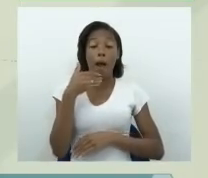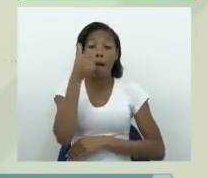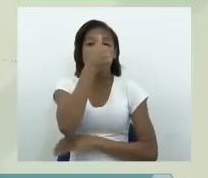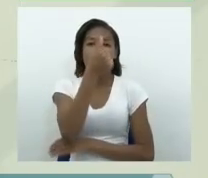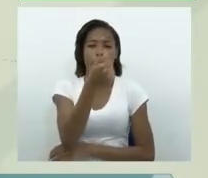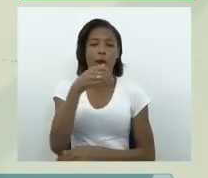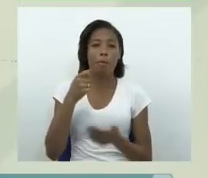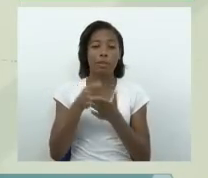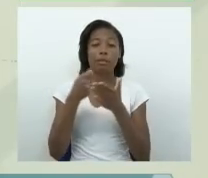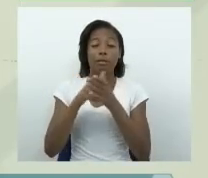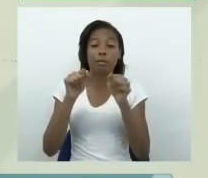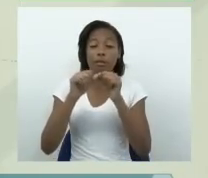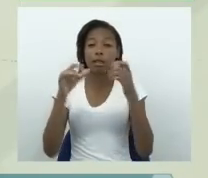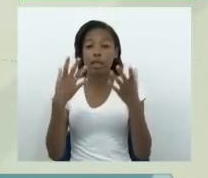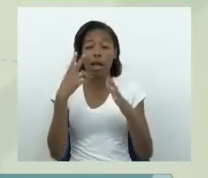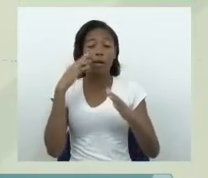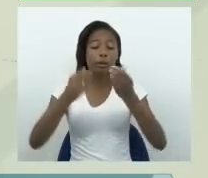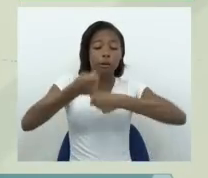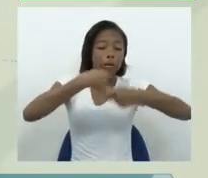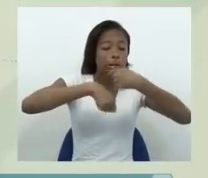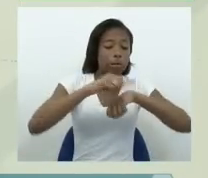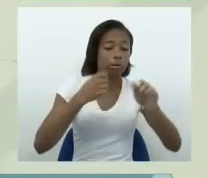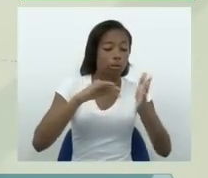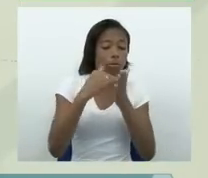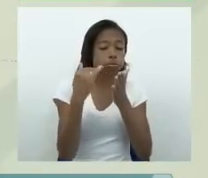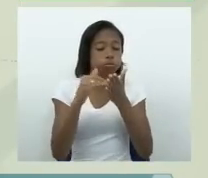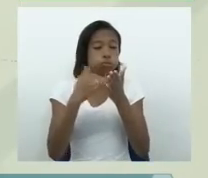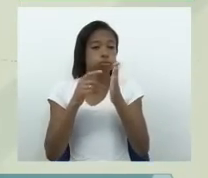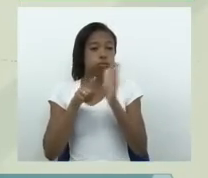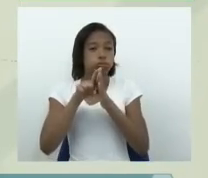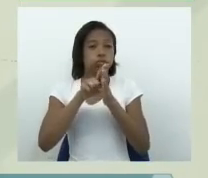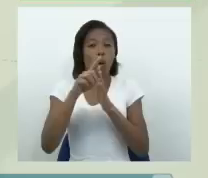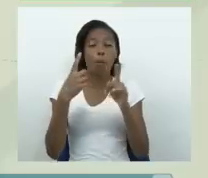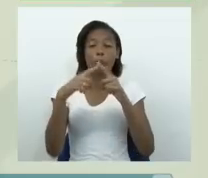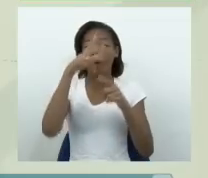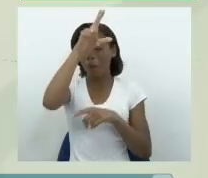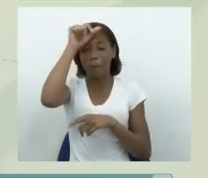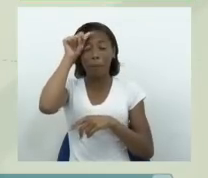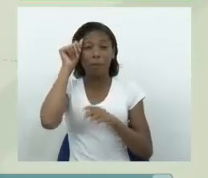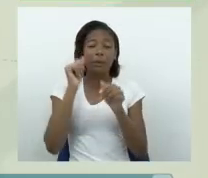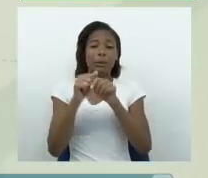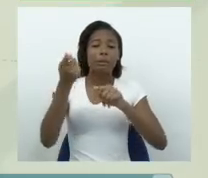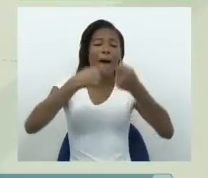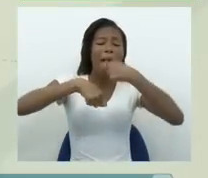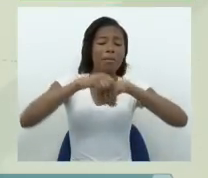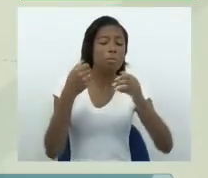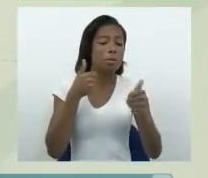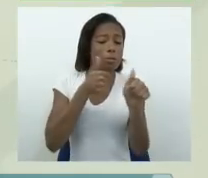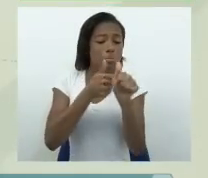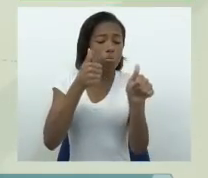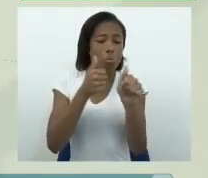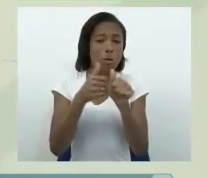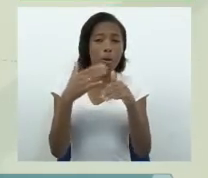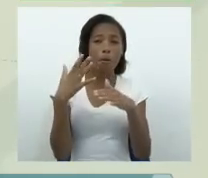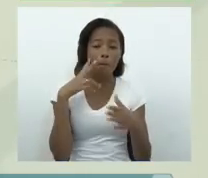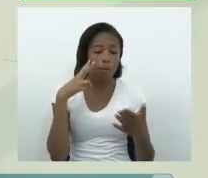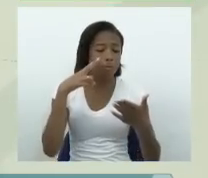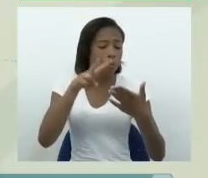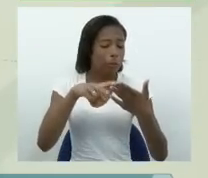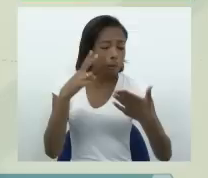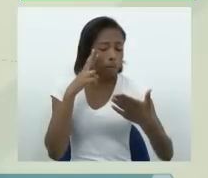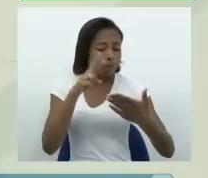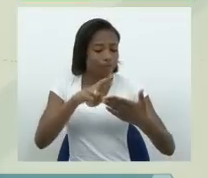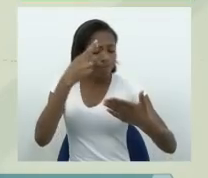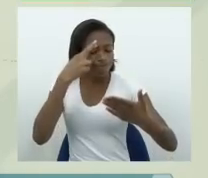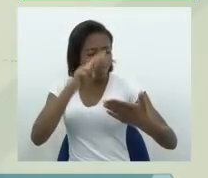Nós precisamos rever os contratos da cidade, um prefeito que administre de perto, que chame as responsabilidades